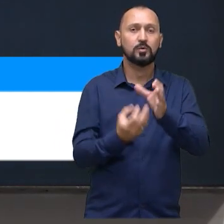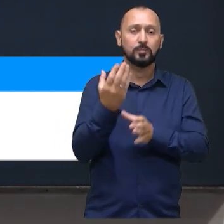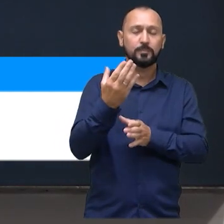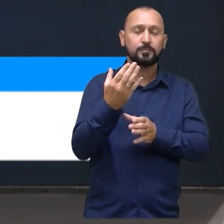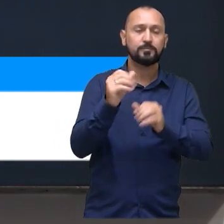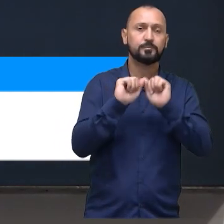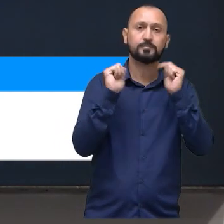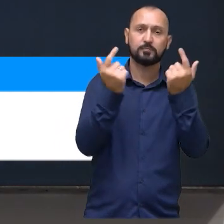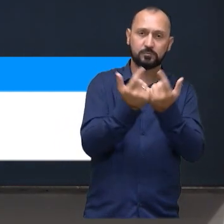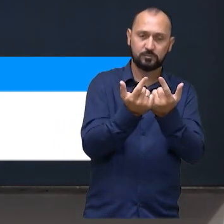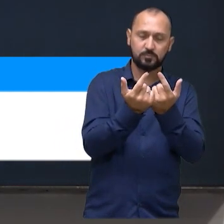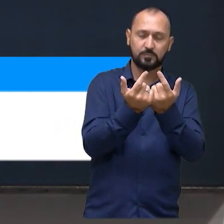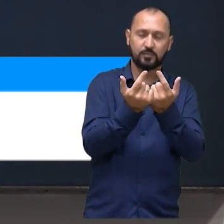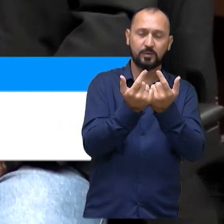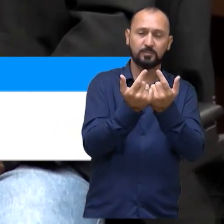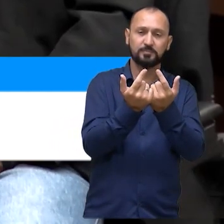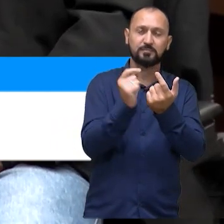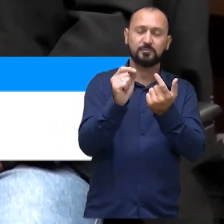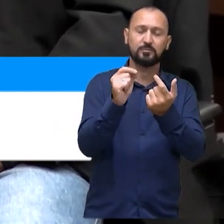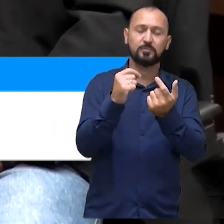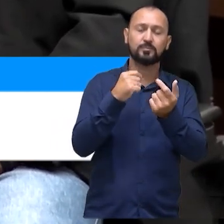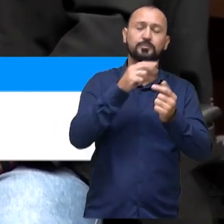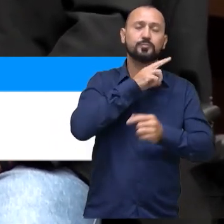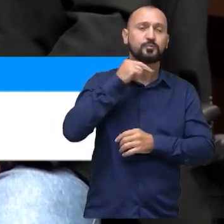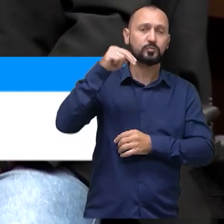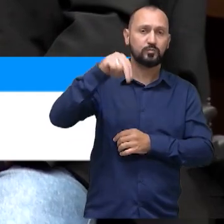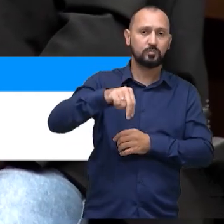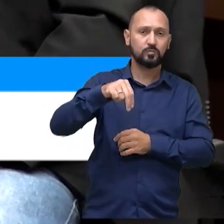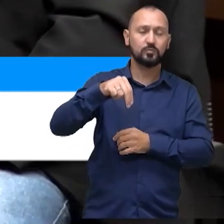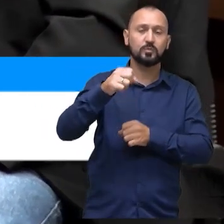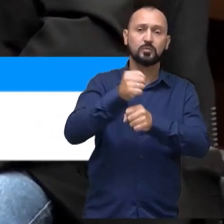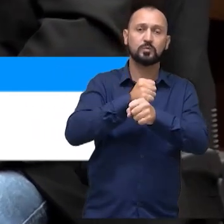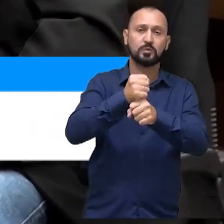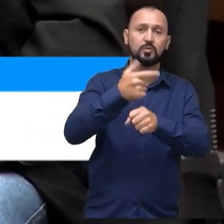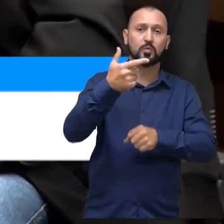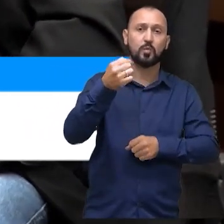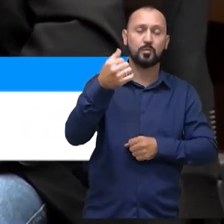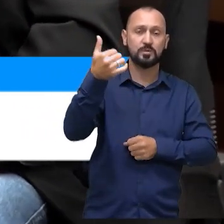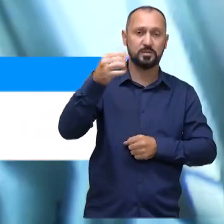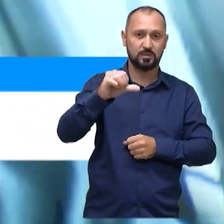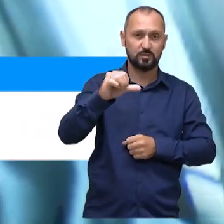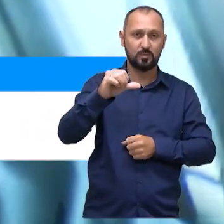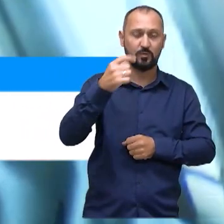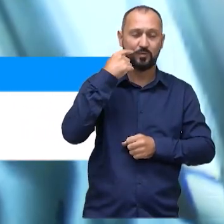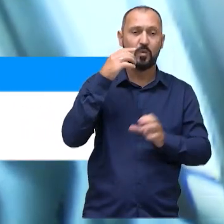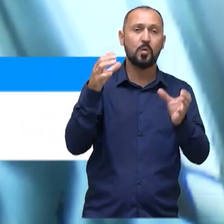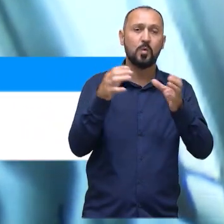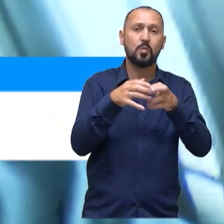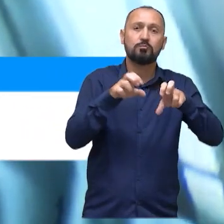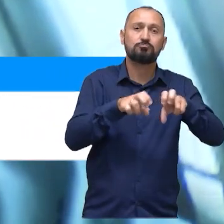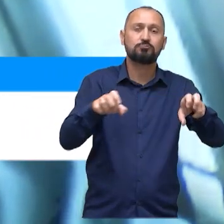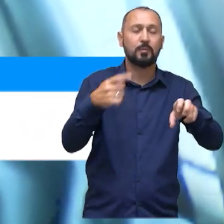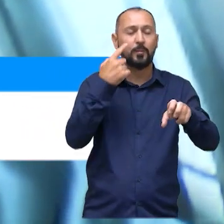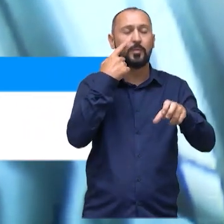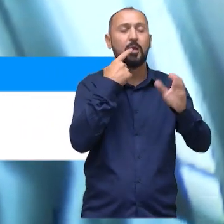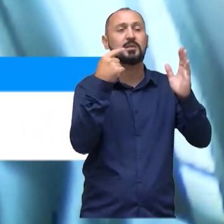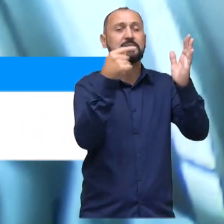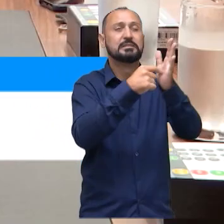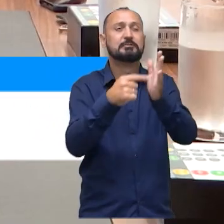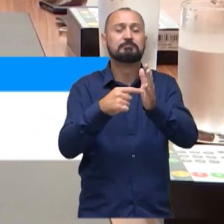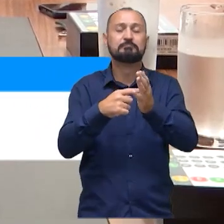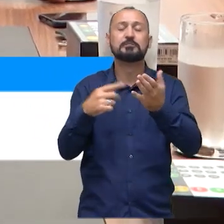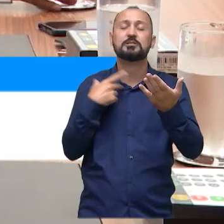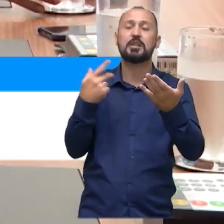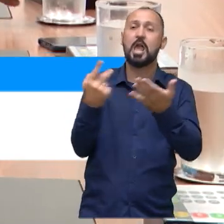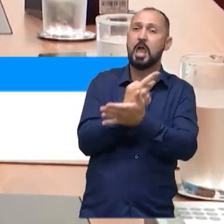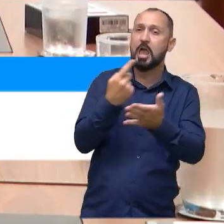foi instaurada na Assembleia Legislativa de Mato Grosso do Sul em novembro de 2019, após ato da mesa diretora para apurar denúncias